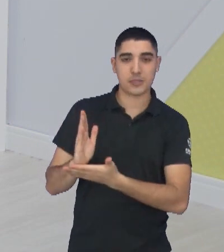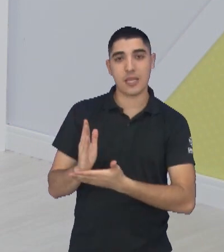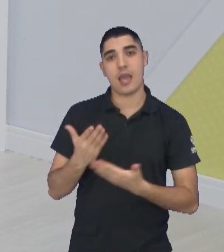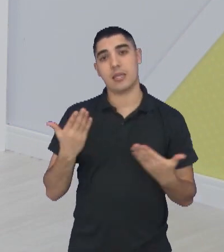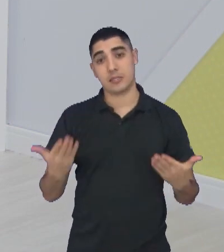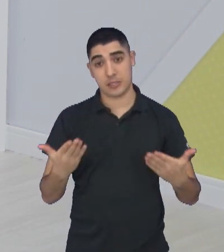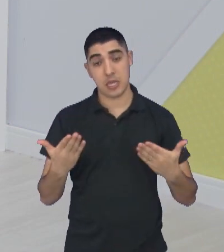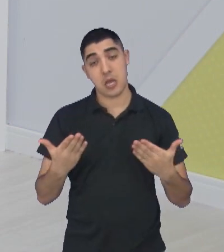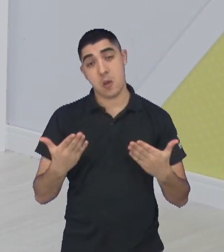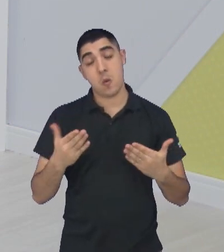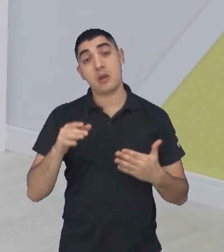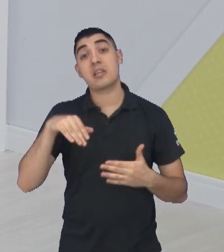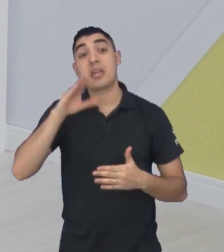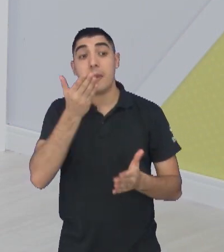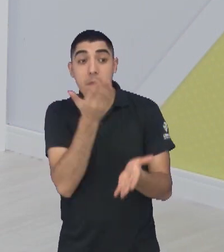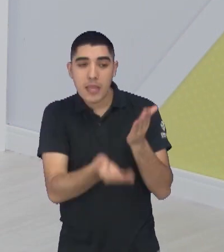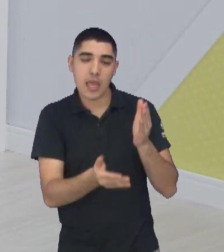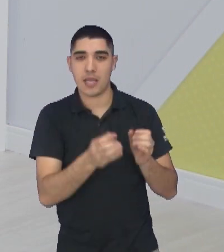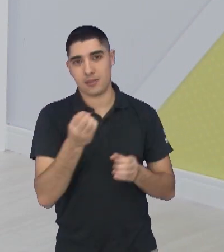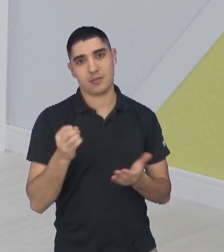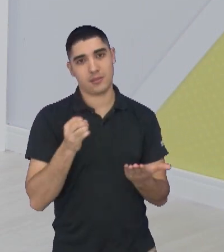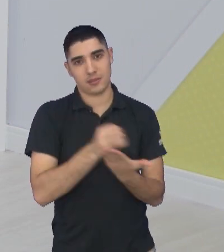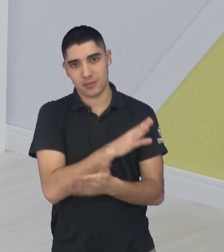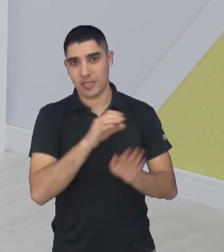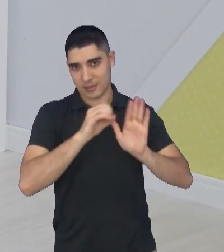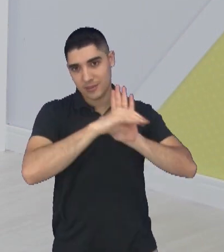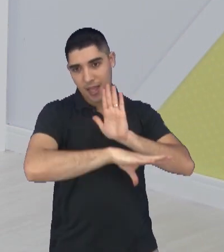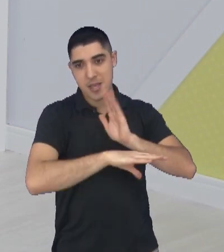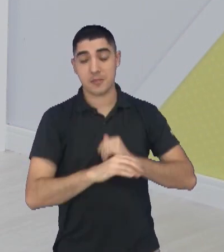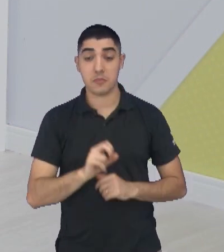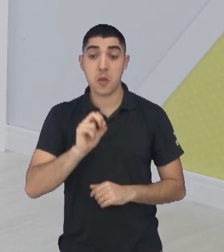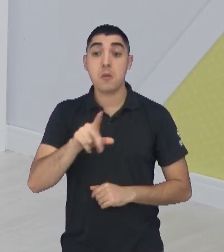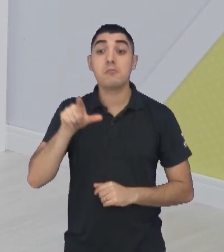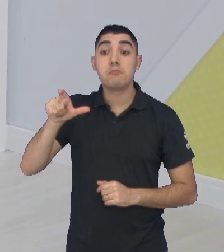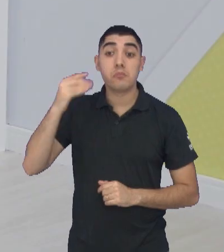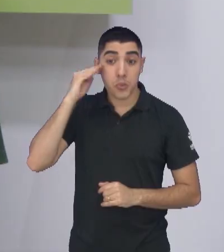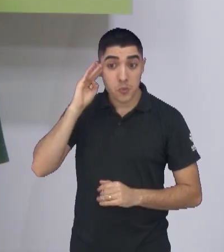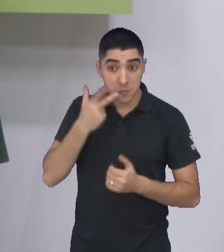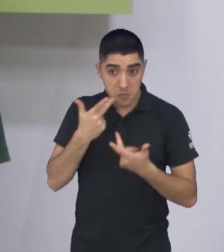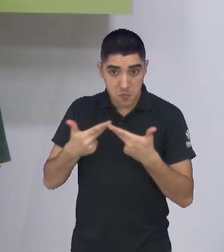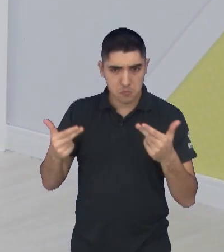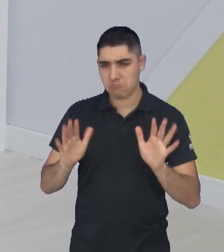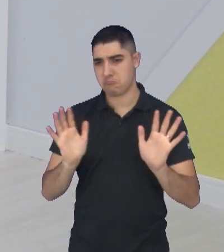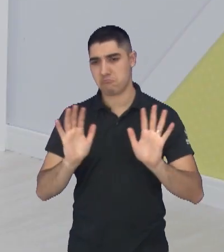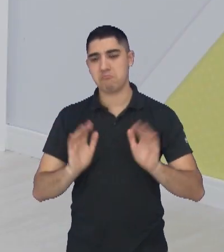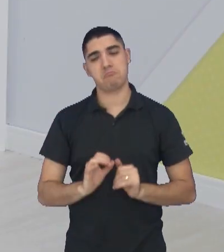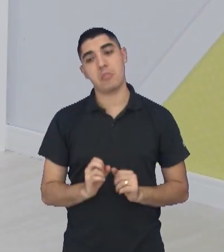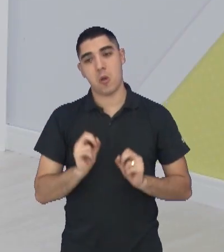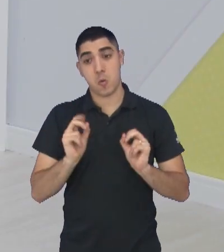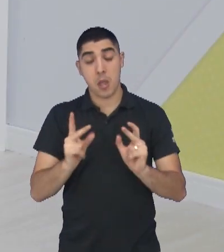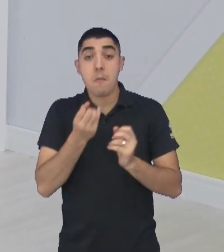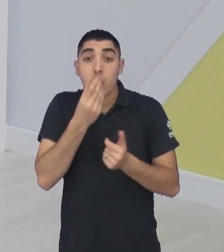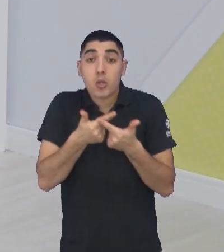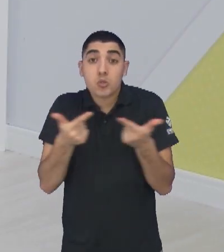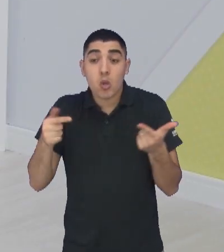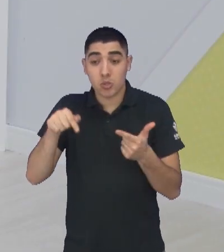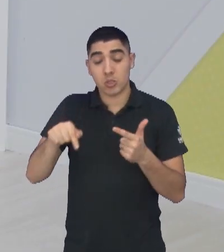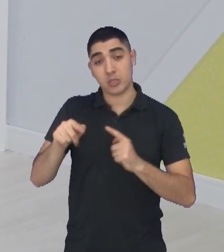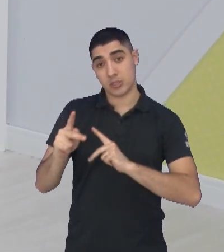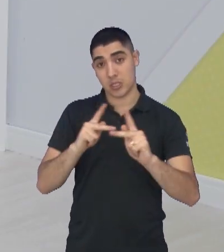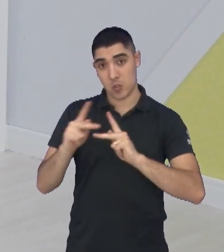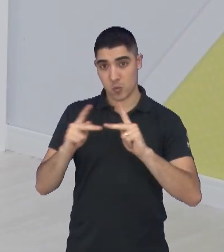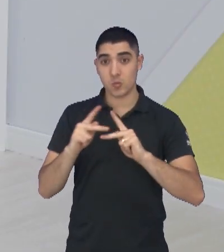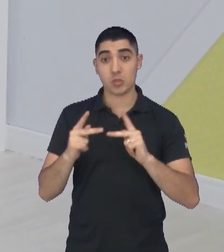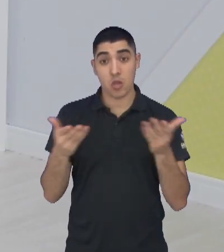campeonato para uma ou outra equipe, tá certo? Do vôlei mais alguma coisa? Fechou? Então tá bom, sorte para a equipe do Farmaconde Vôlei